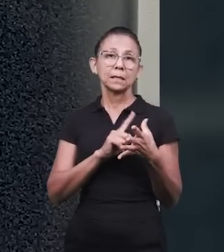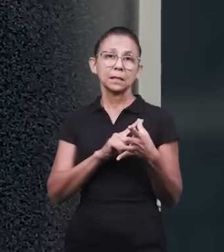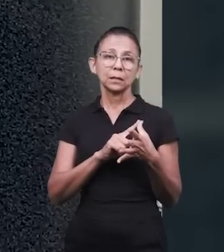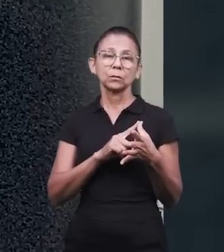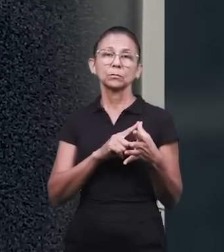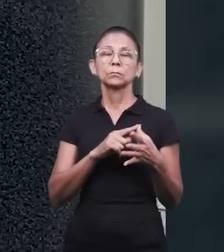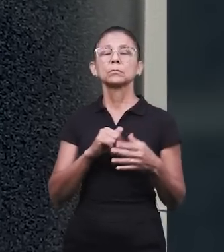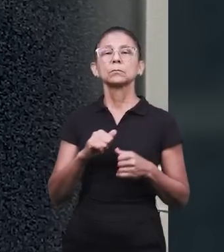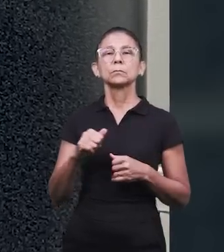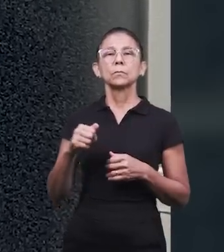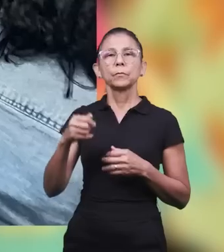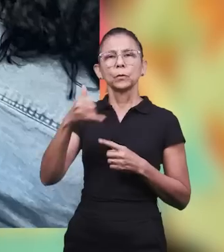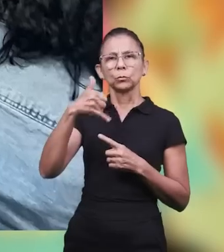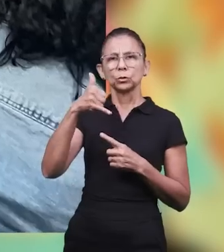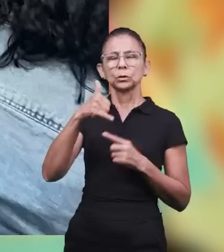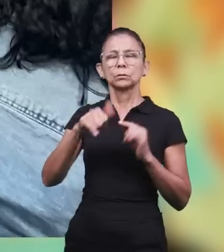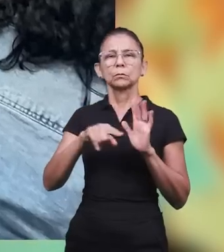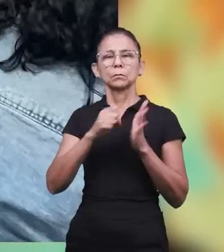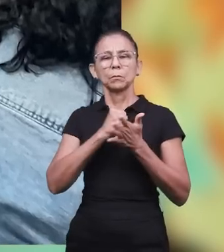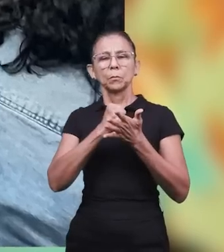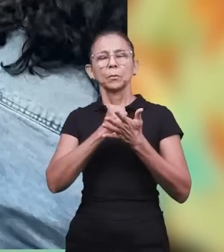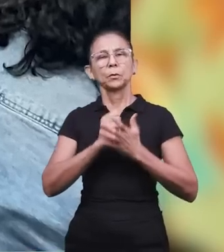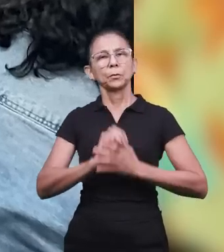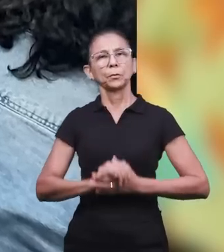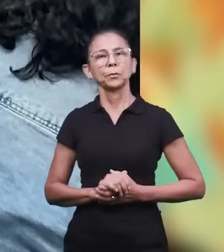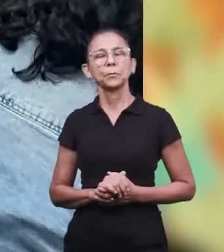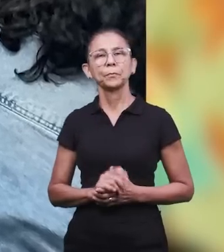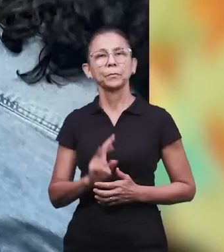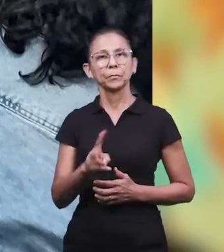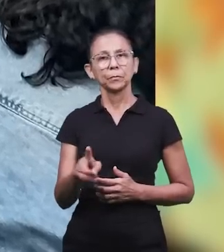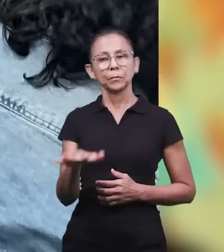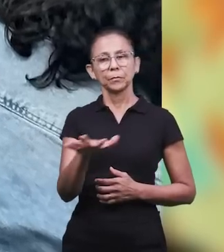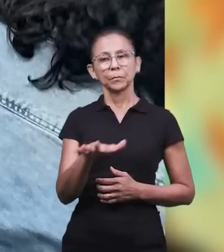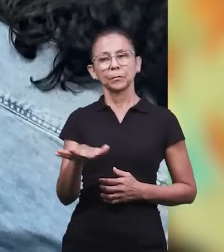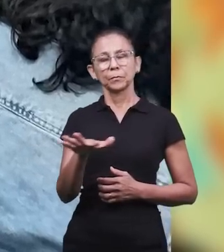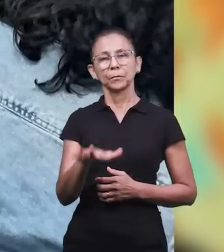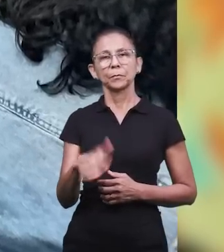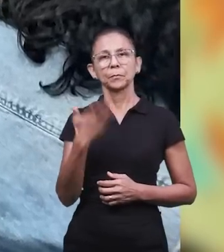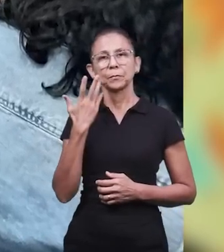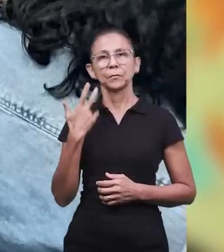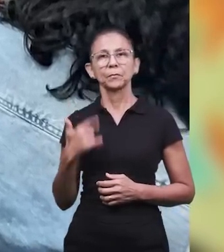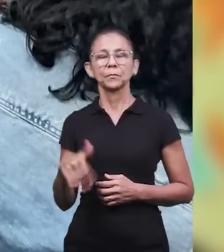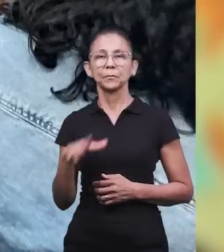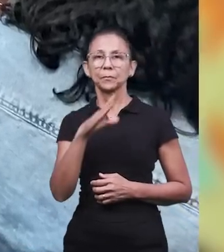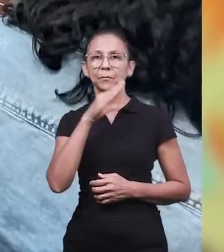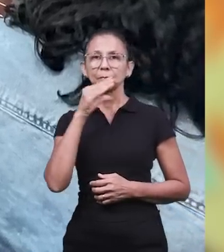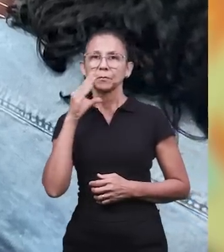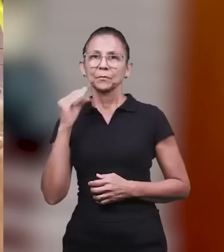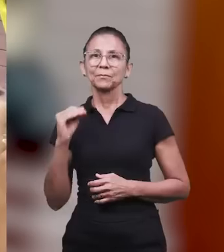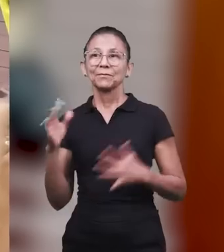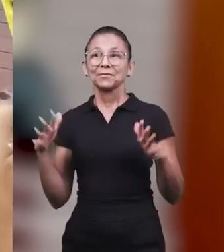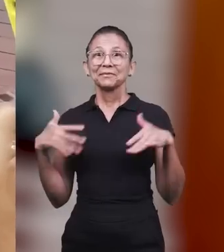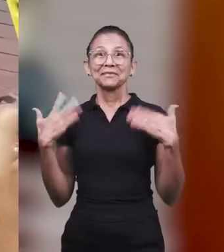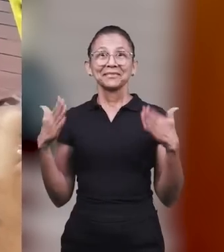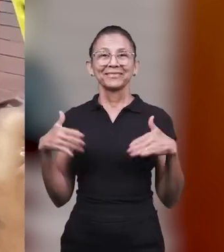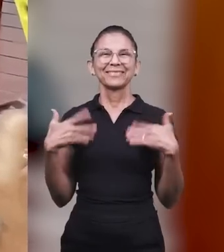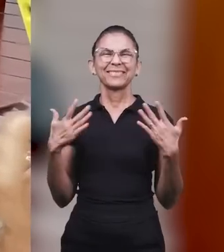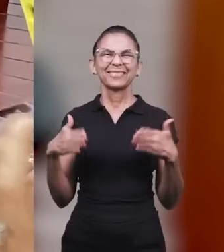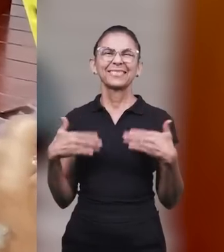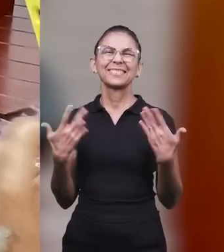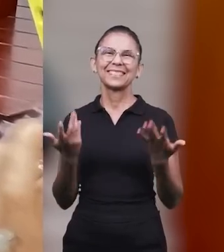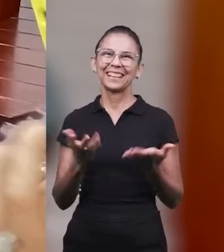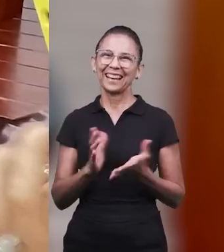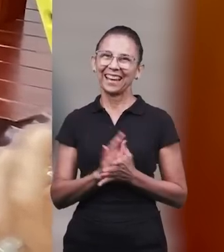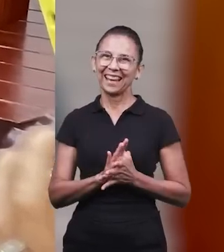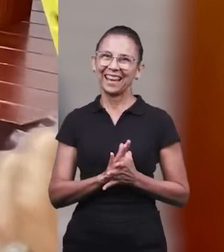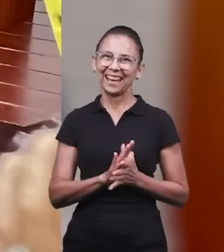Royal auxiliaram neste culto. Ainda na ICM de Pompano Beach, crianças, intermediários e adolescentes se alegraram com a transferência